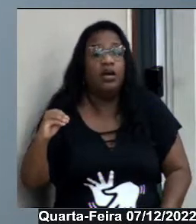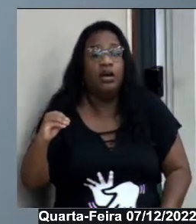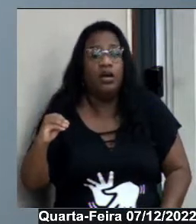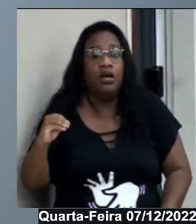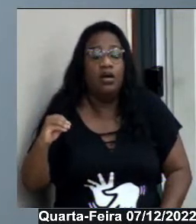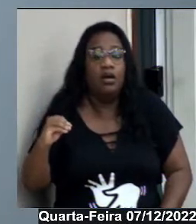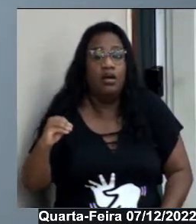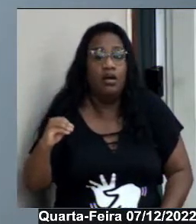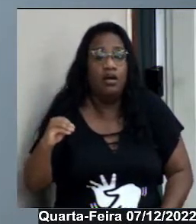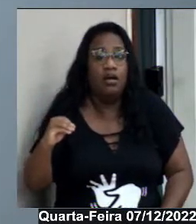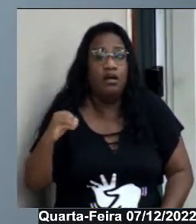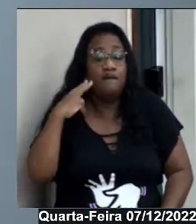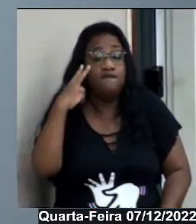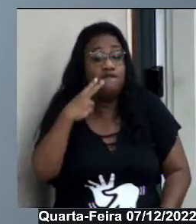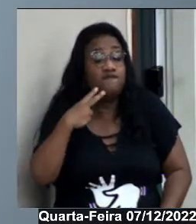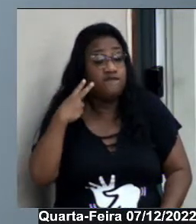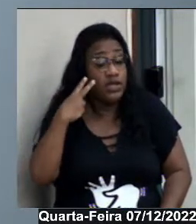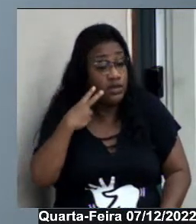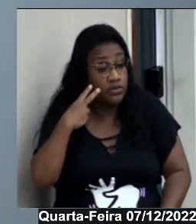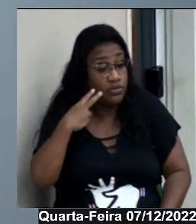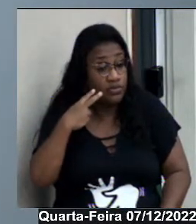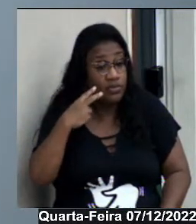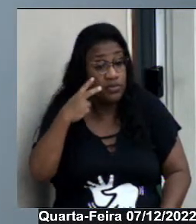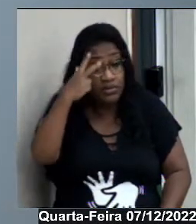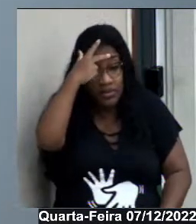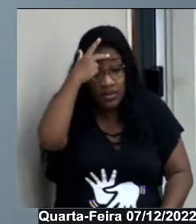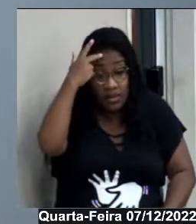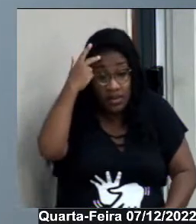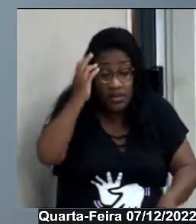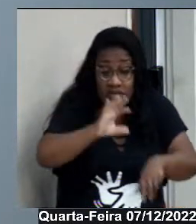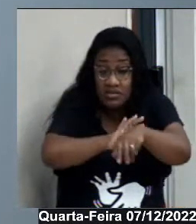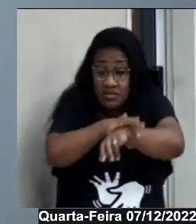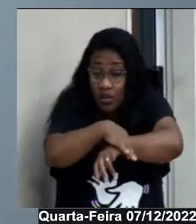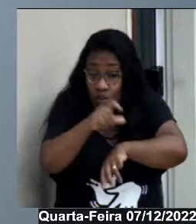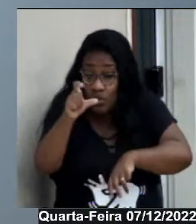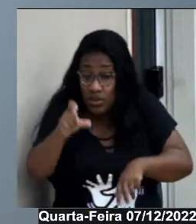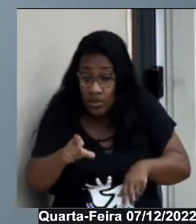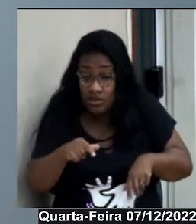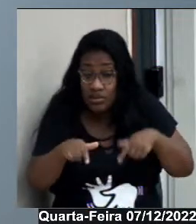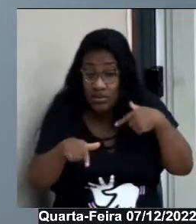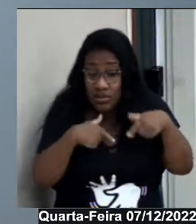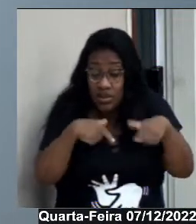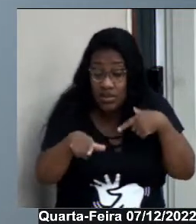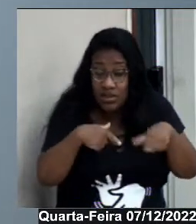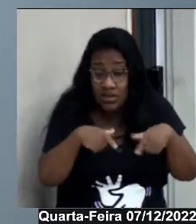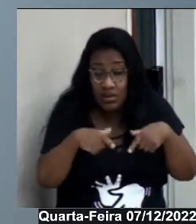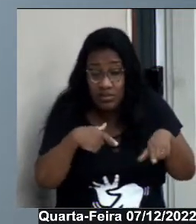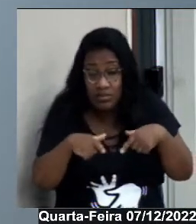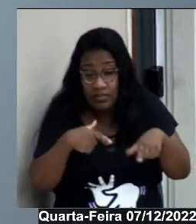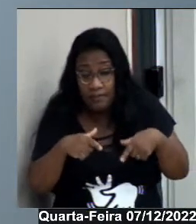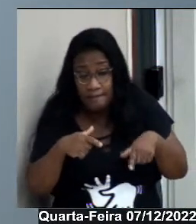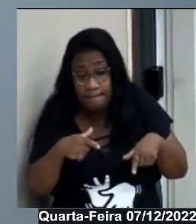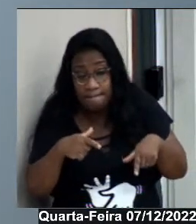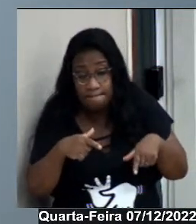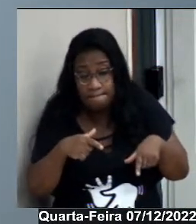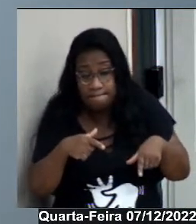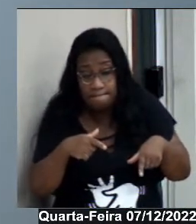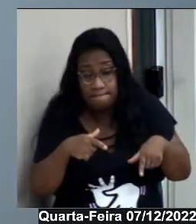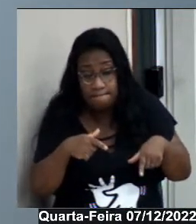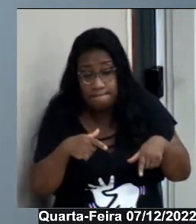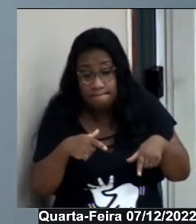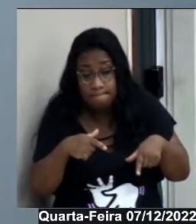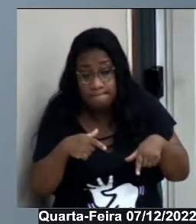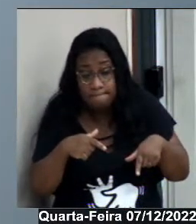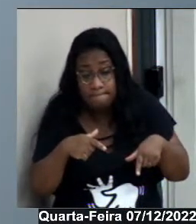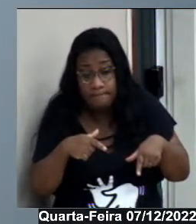Vereadores, tem guardas que demoram 20 anos para chegar na classe segunda, primeira, antes de chegar no